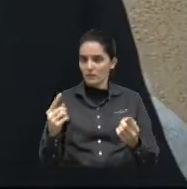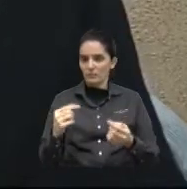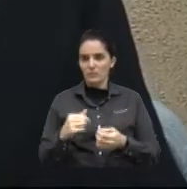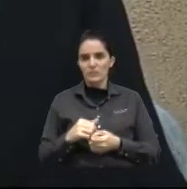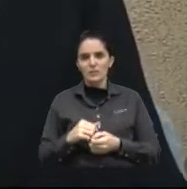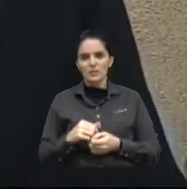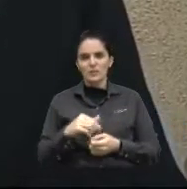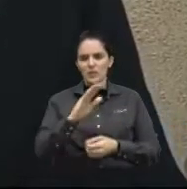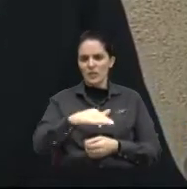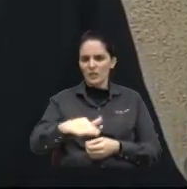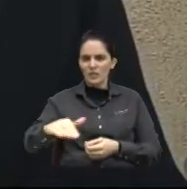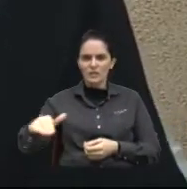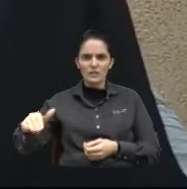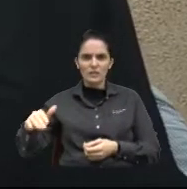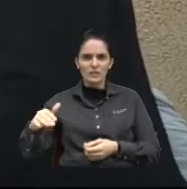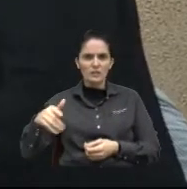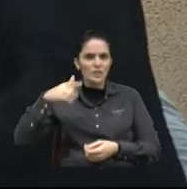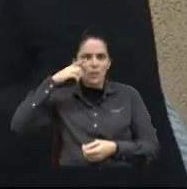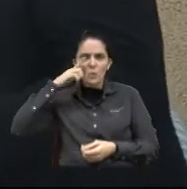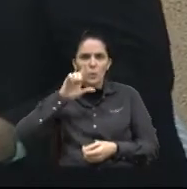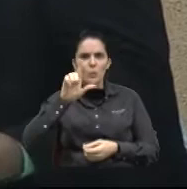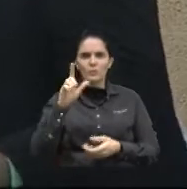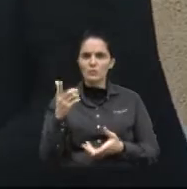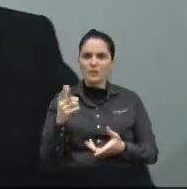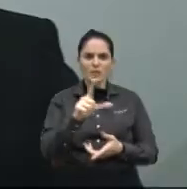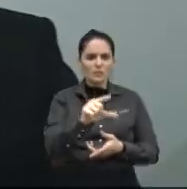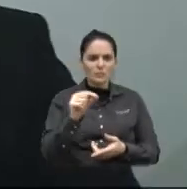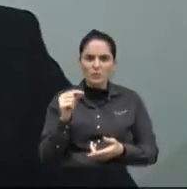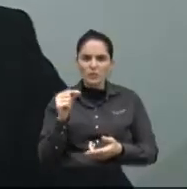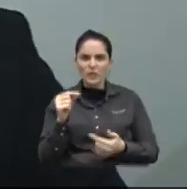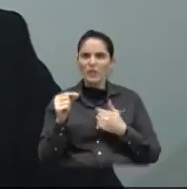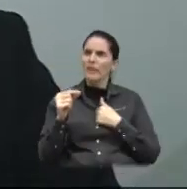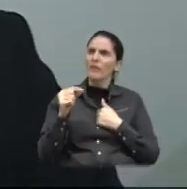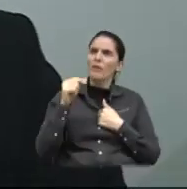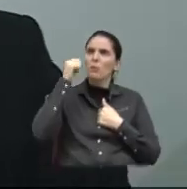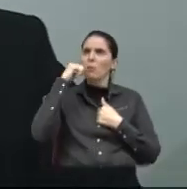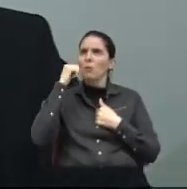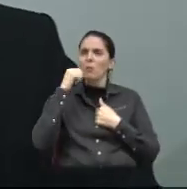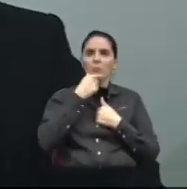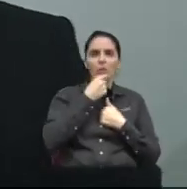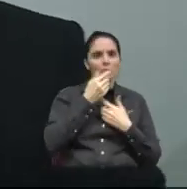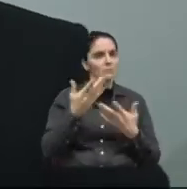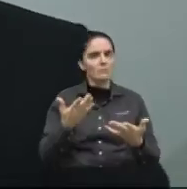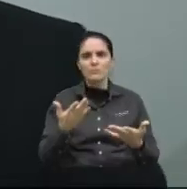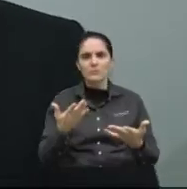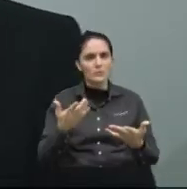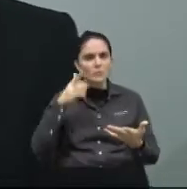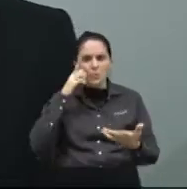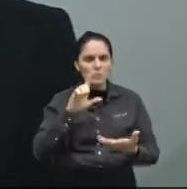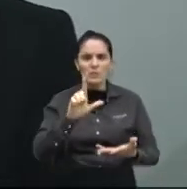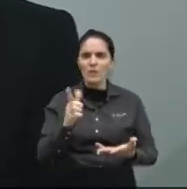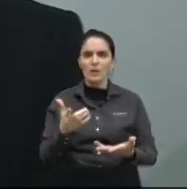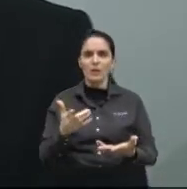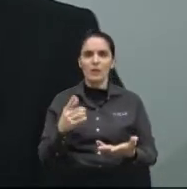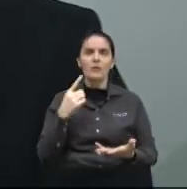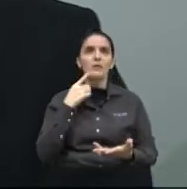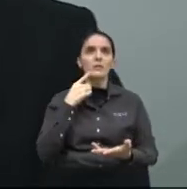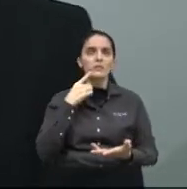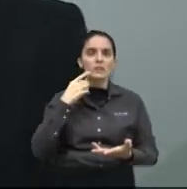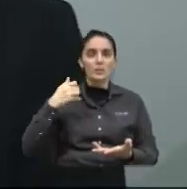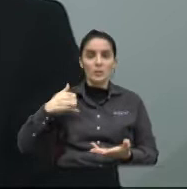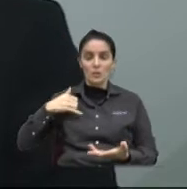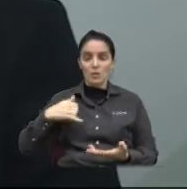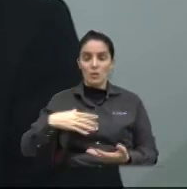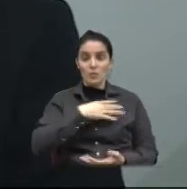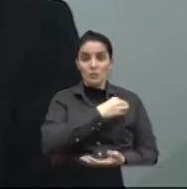a criança não consegue pensa em mim disse o meu filho por exemplo meu filho de 10 anos consegue distinguir isso